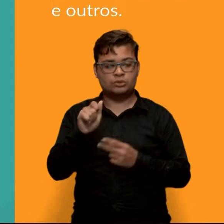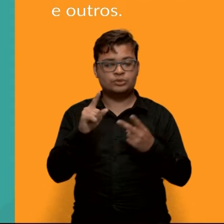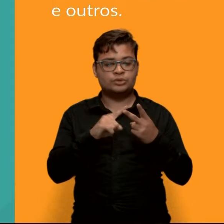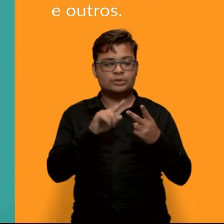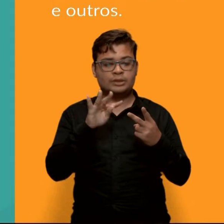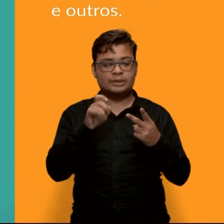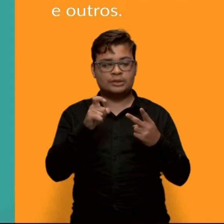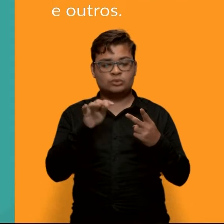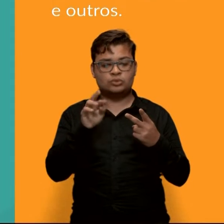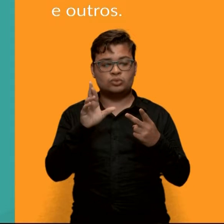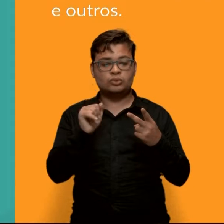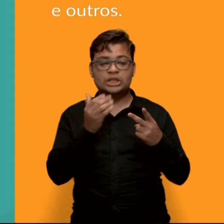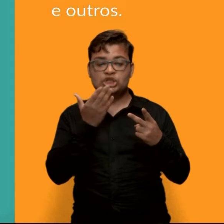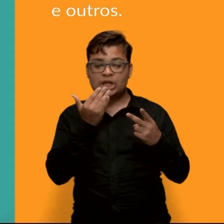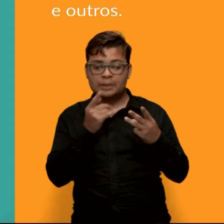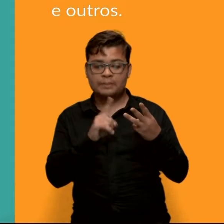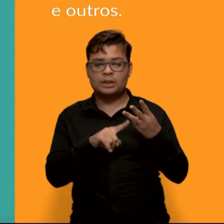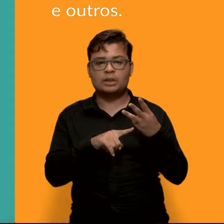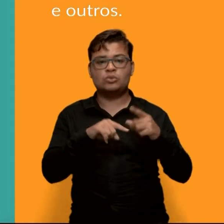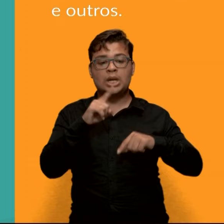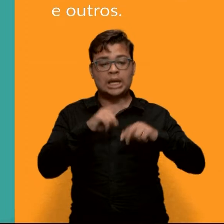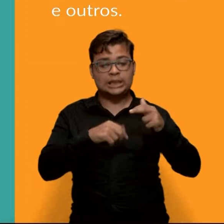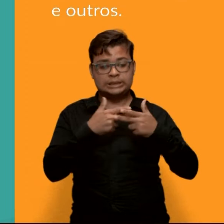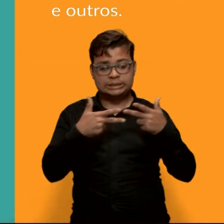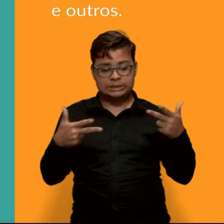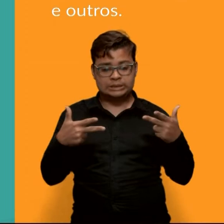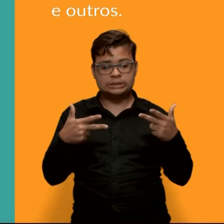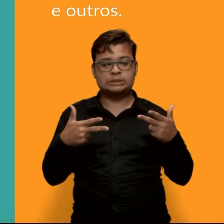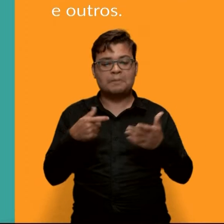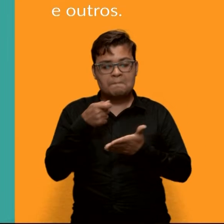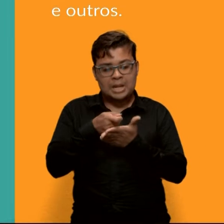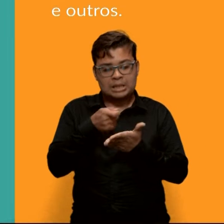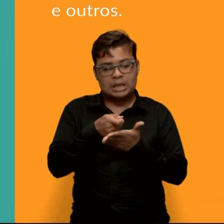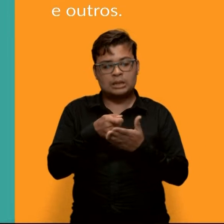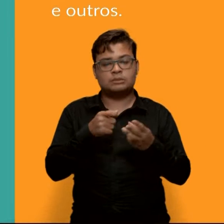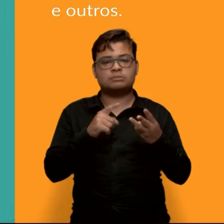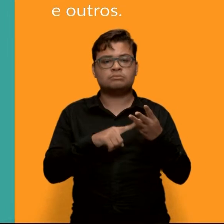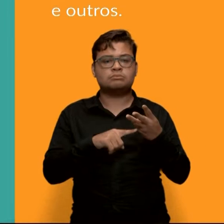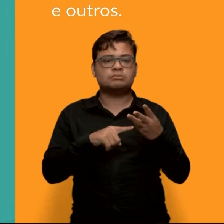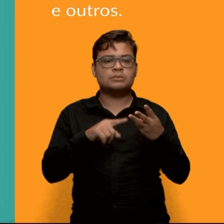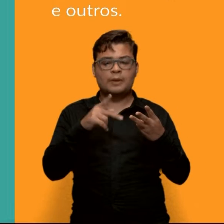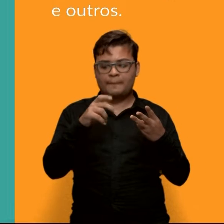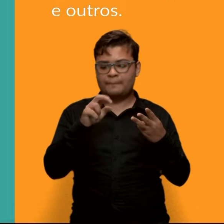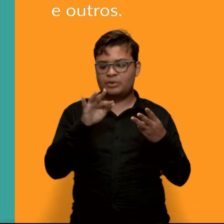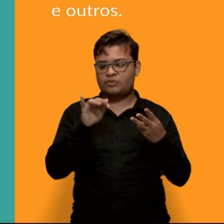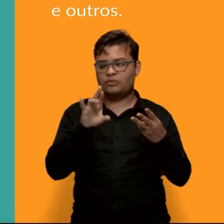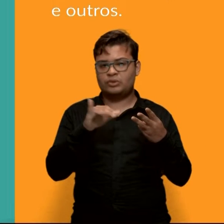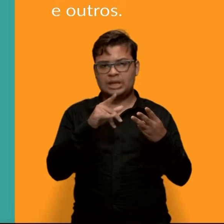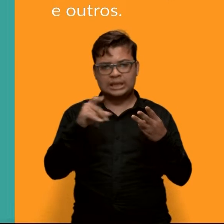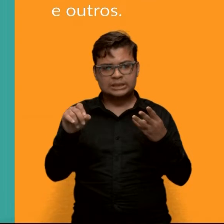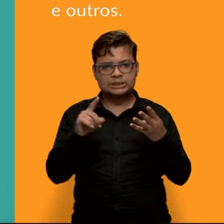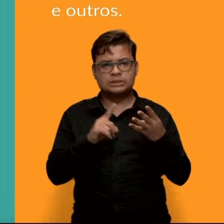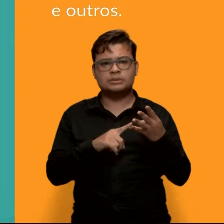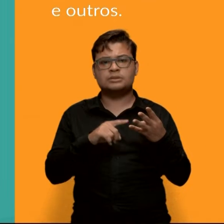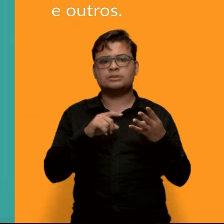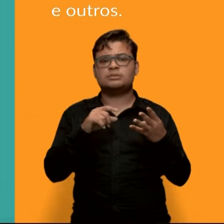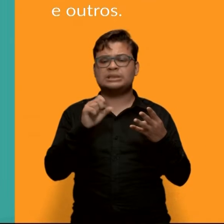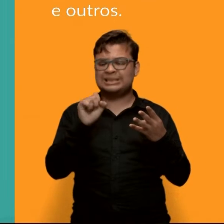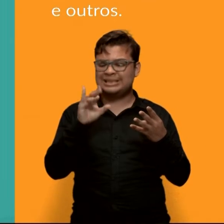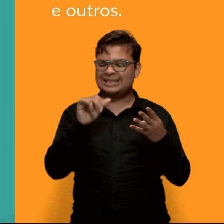em alimentos, resistência de materiais à tração, compressão, perfuração ou